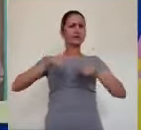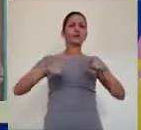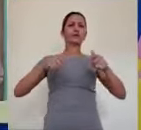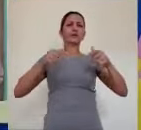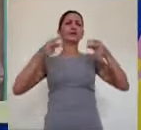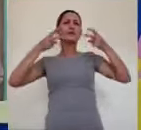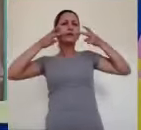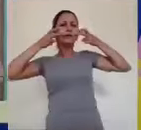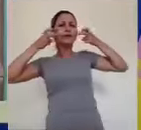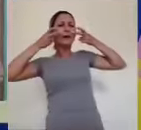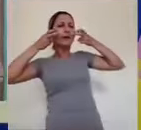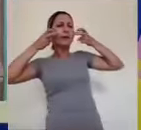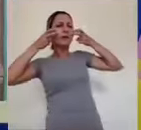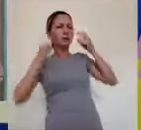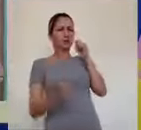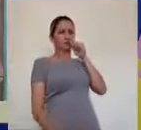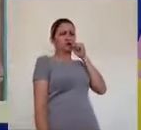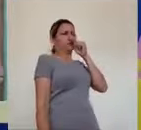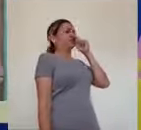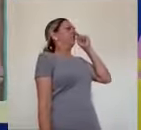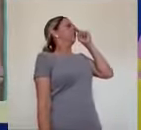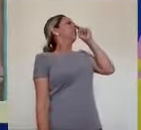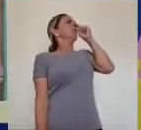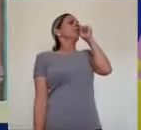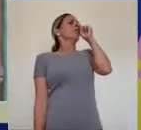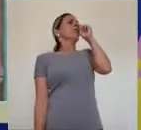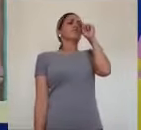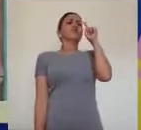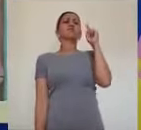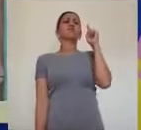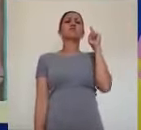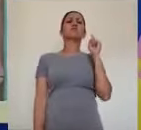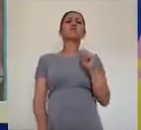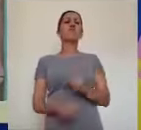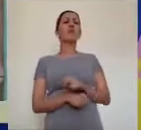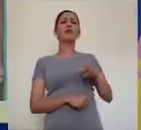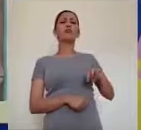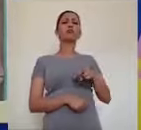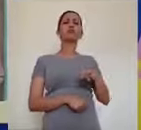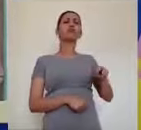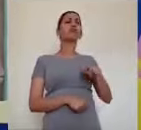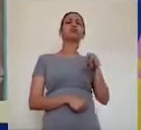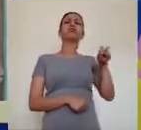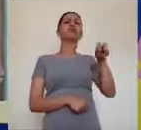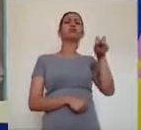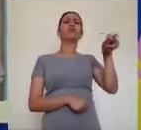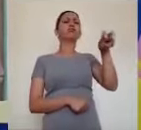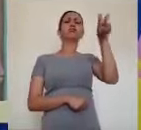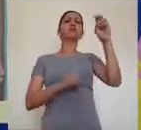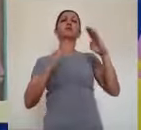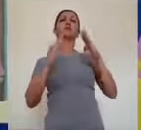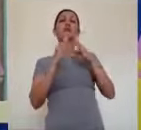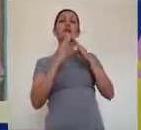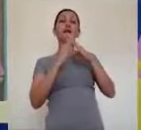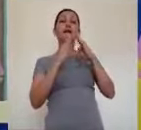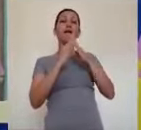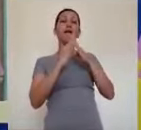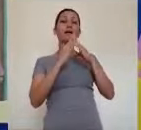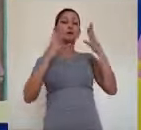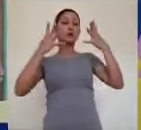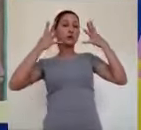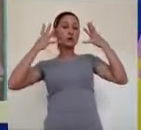raposa de nariz empinado pois se a caminho da casa do rei leão que